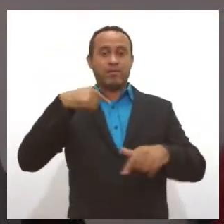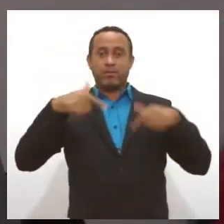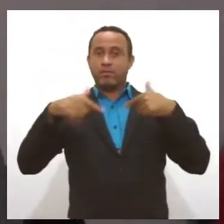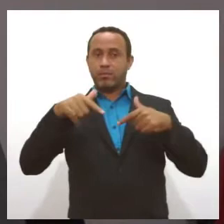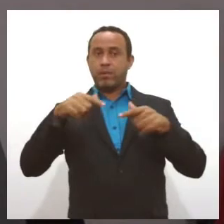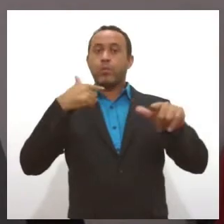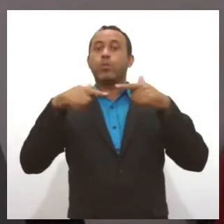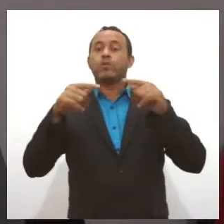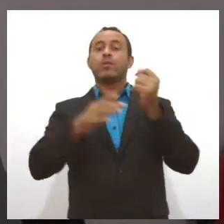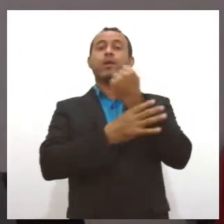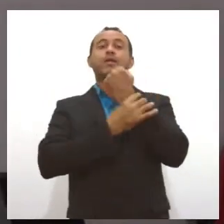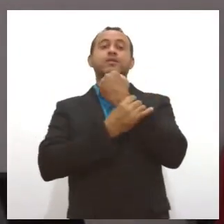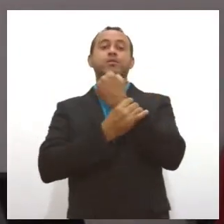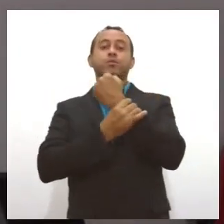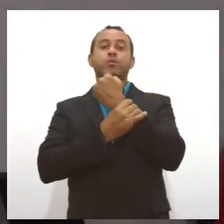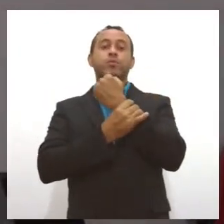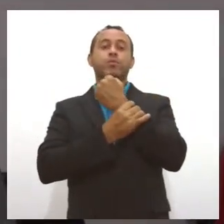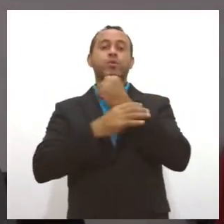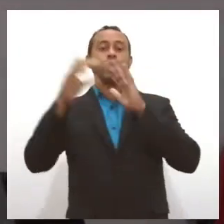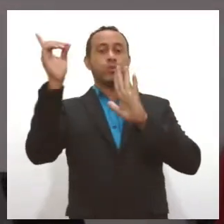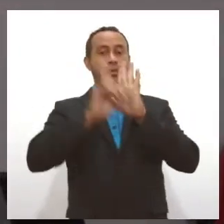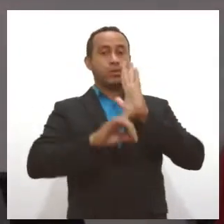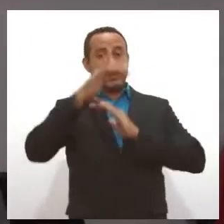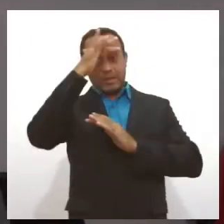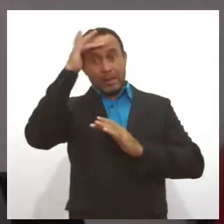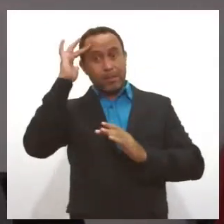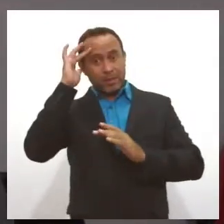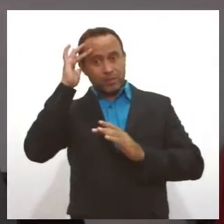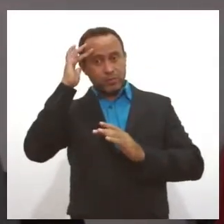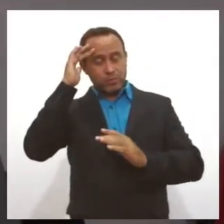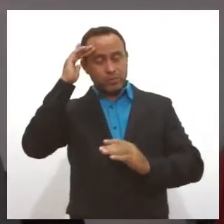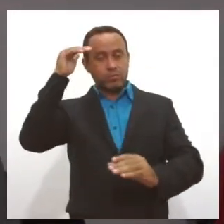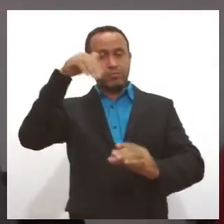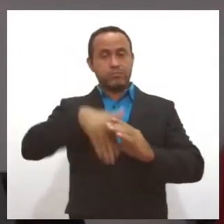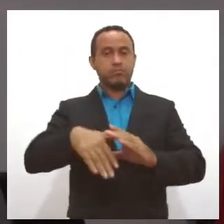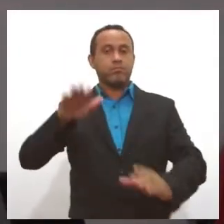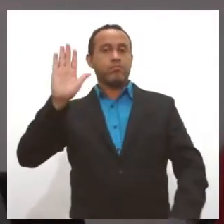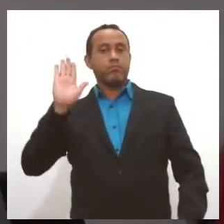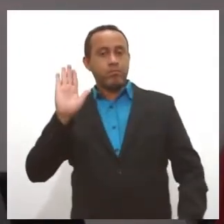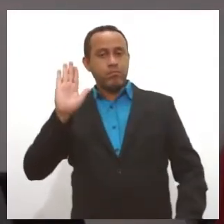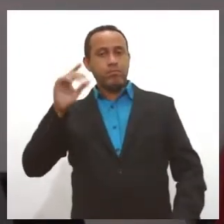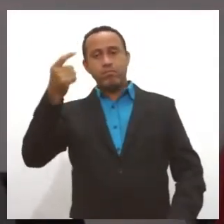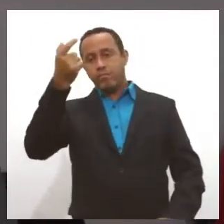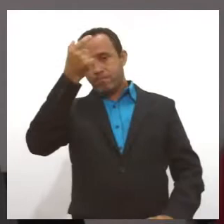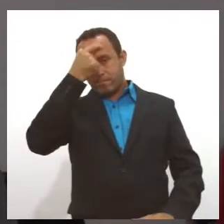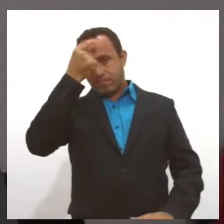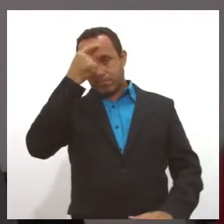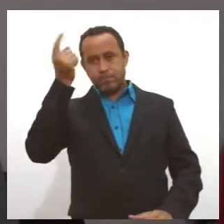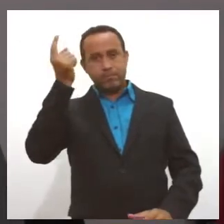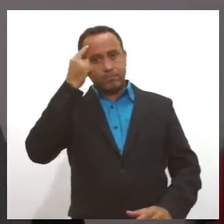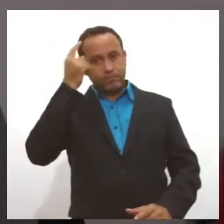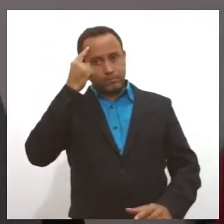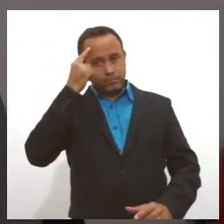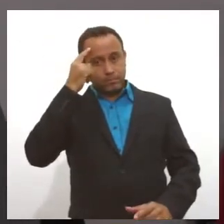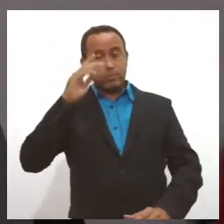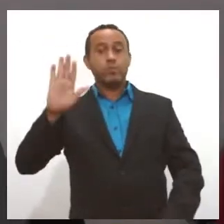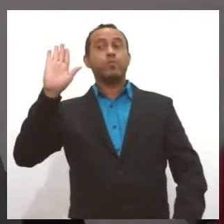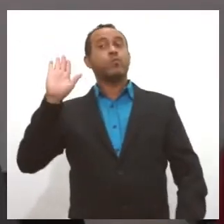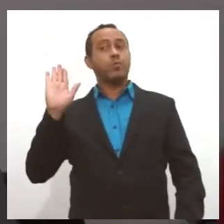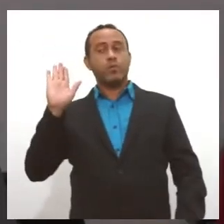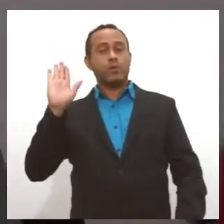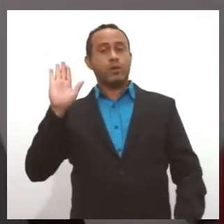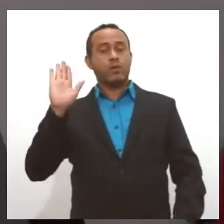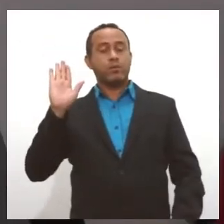missão é garantir o direito do eleitor votar tranquilamente, de acordo com sua consciência, certo? E o candidato